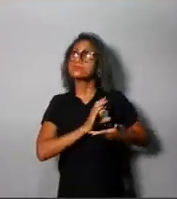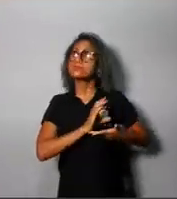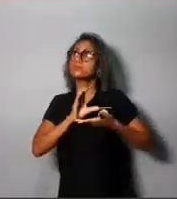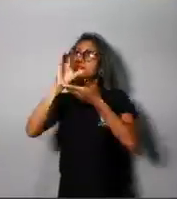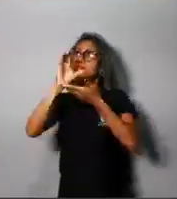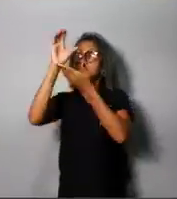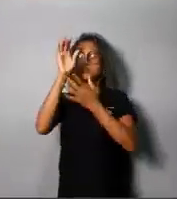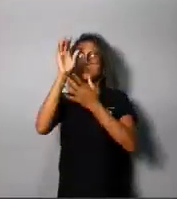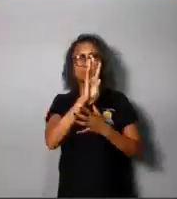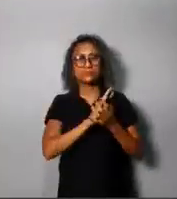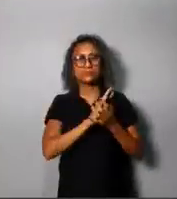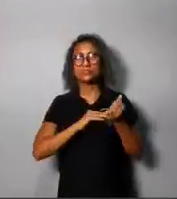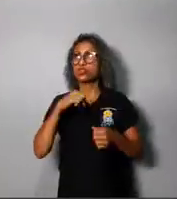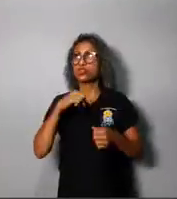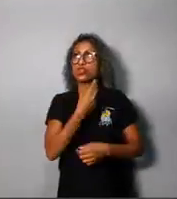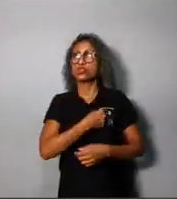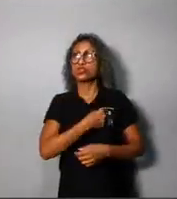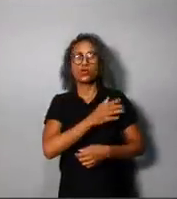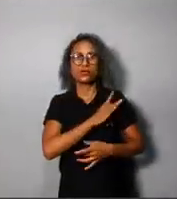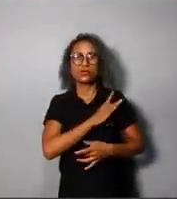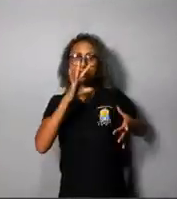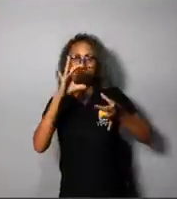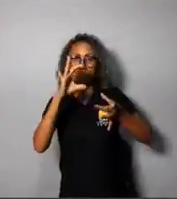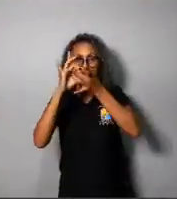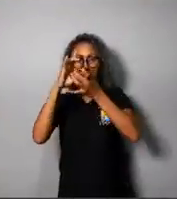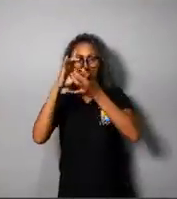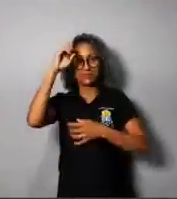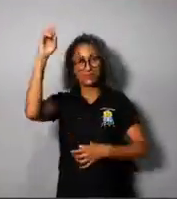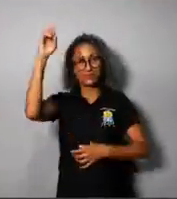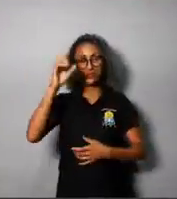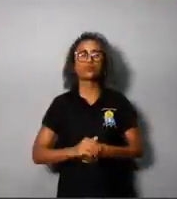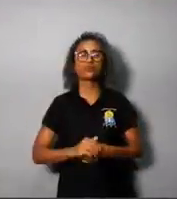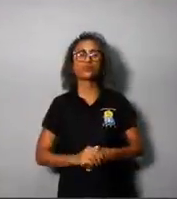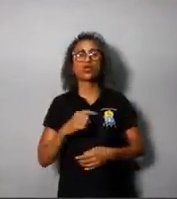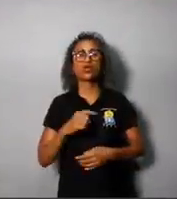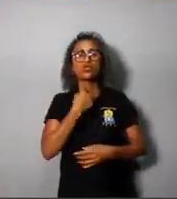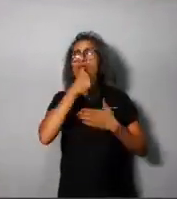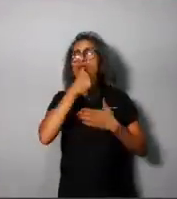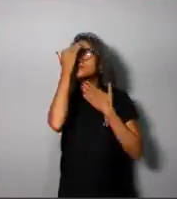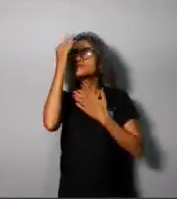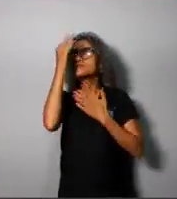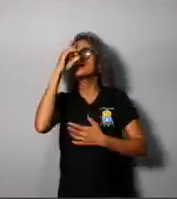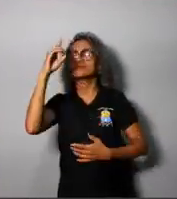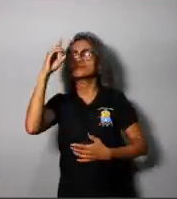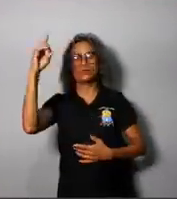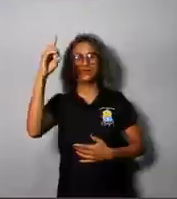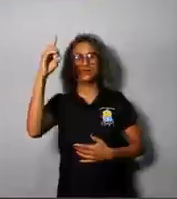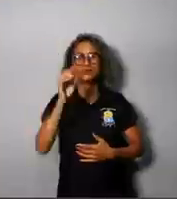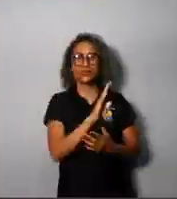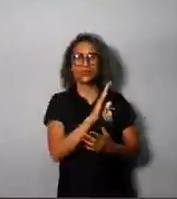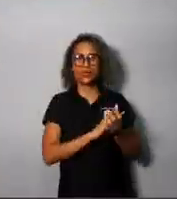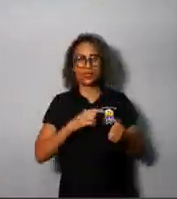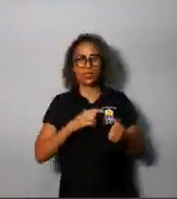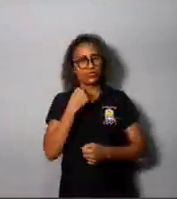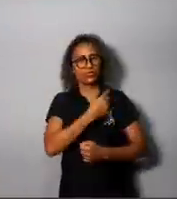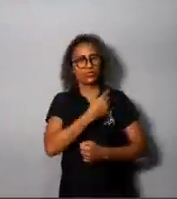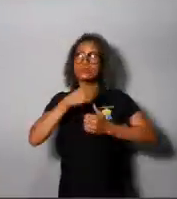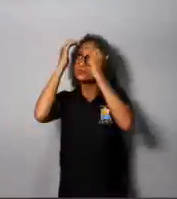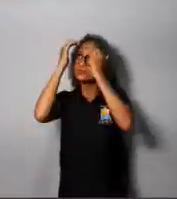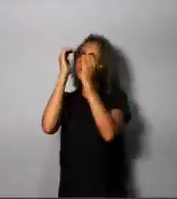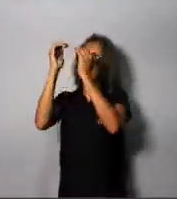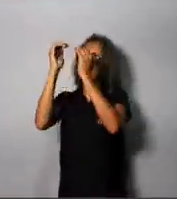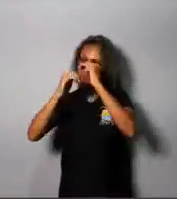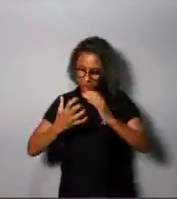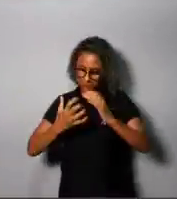Deus. Demos graças ao Senhor nosso Deus. É nosso dever e nossa salvação. Na verdade